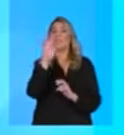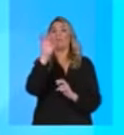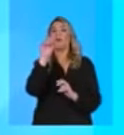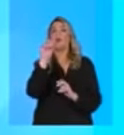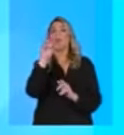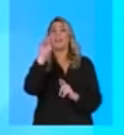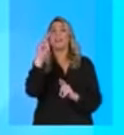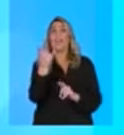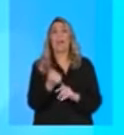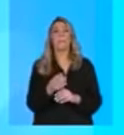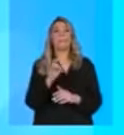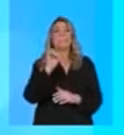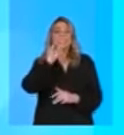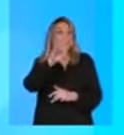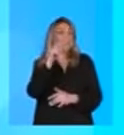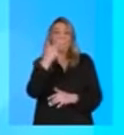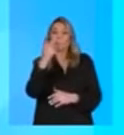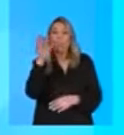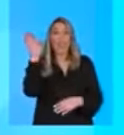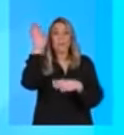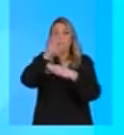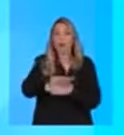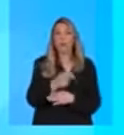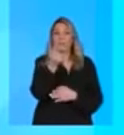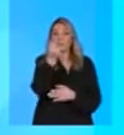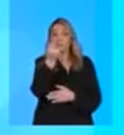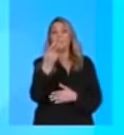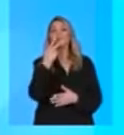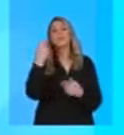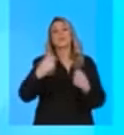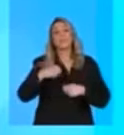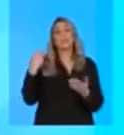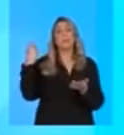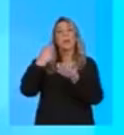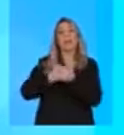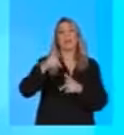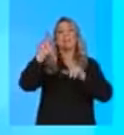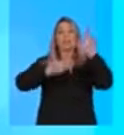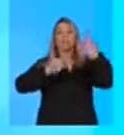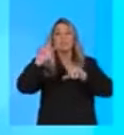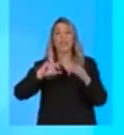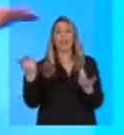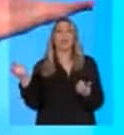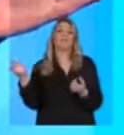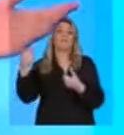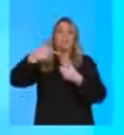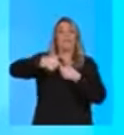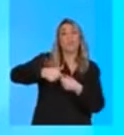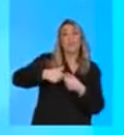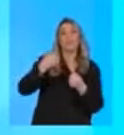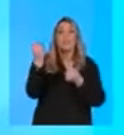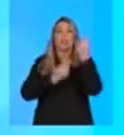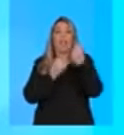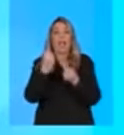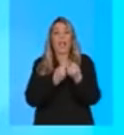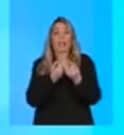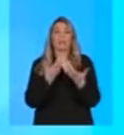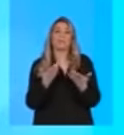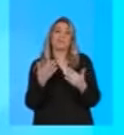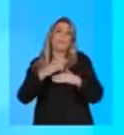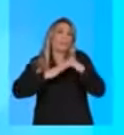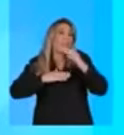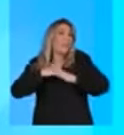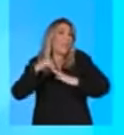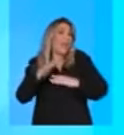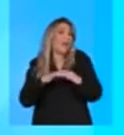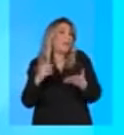financeiro é impossível você concluir porque tem que pagar televisão tem que pagar carro gasolina tem que ter enfim o material básico né